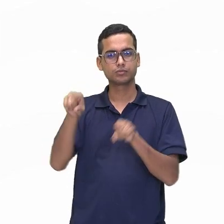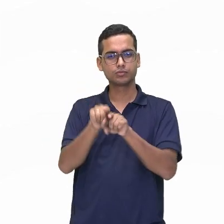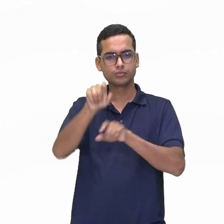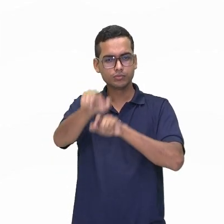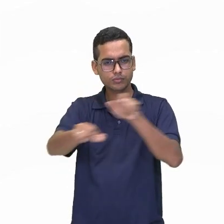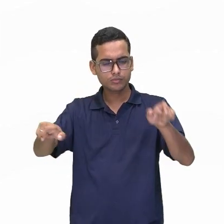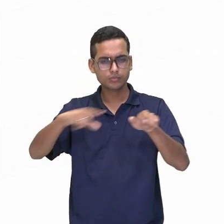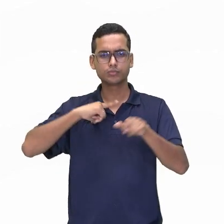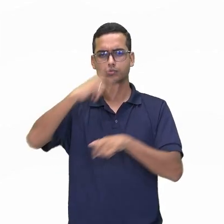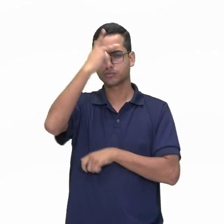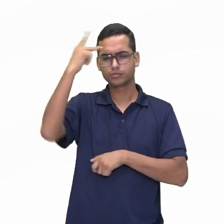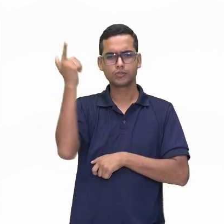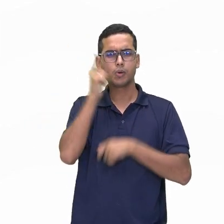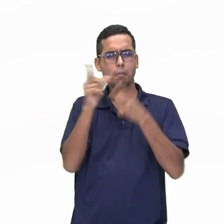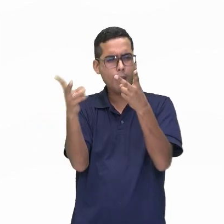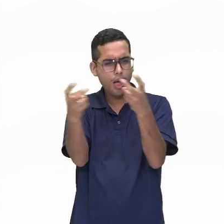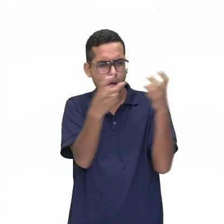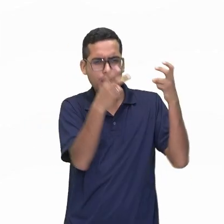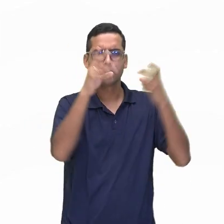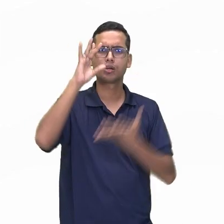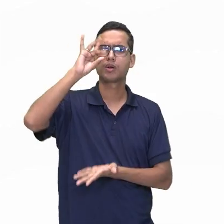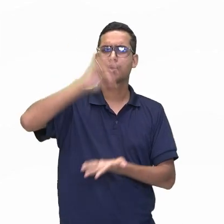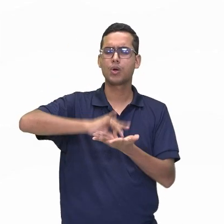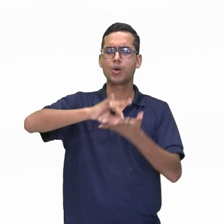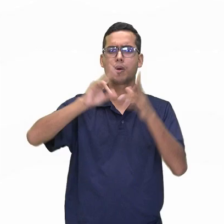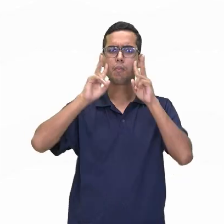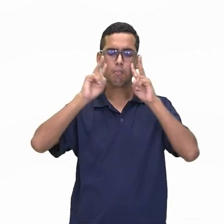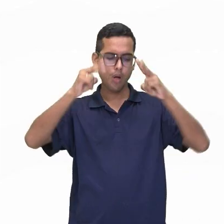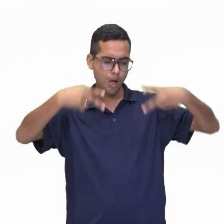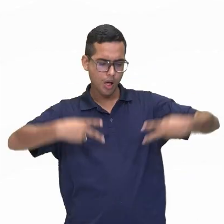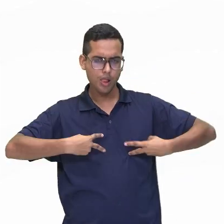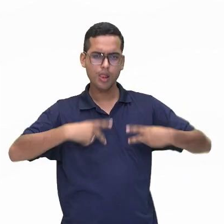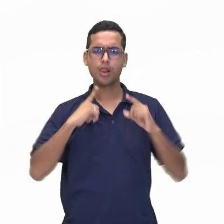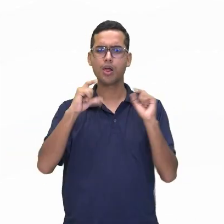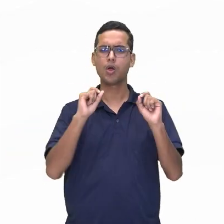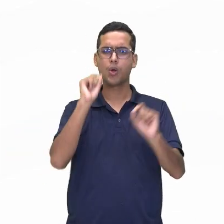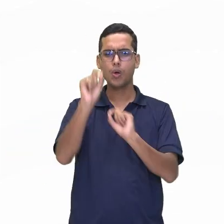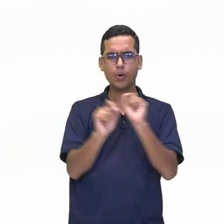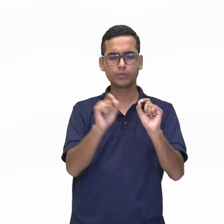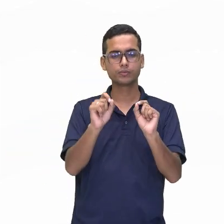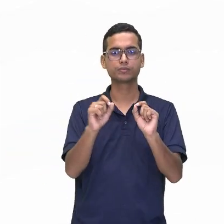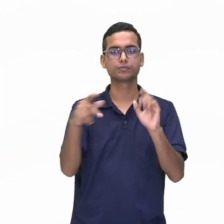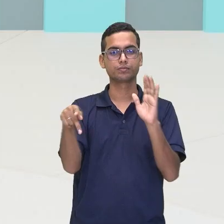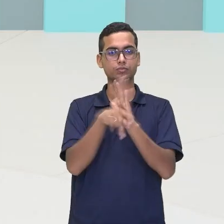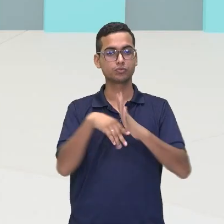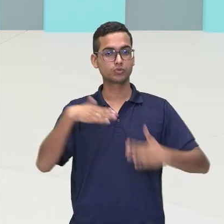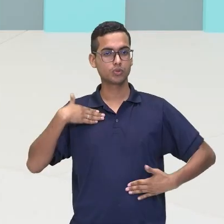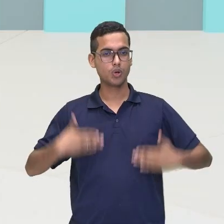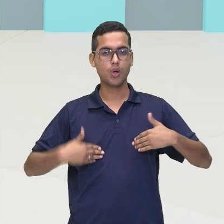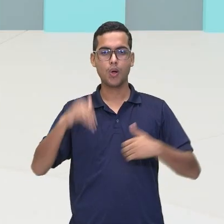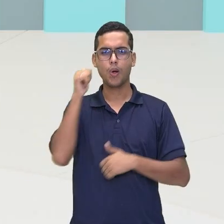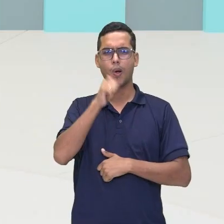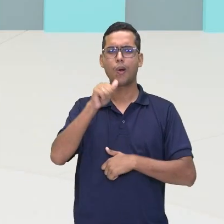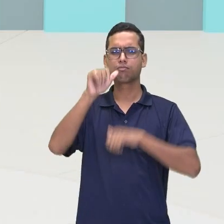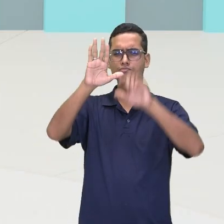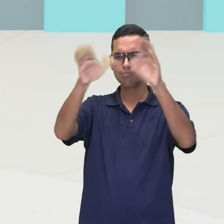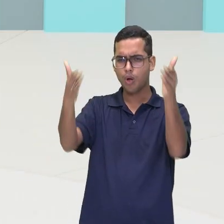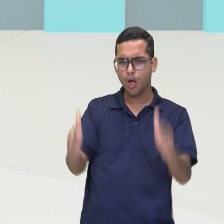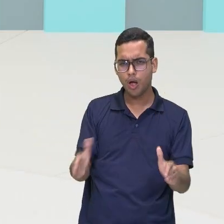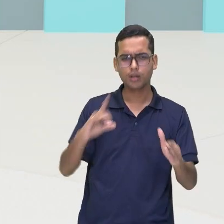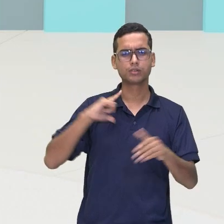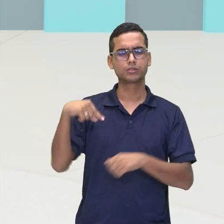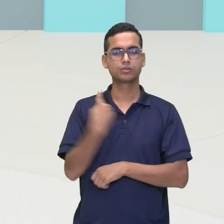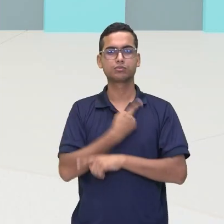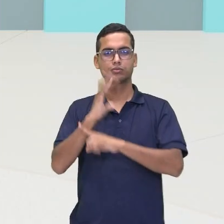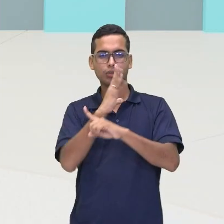eu consigo perceber que temos aqui um olhar do corpo da mulher retratado também na nossa arte de